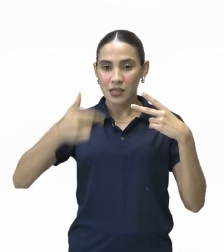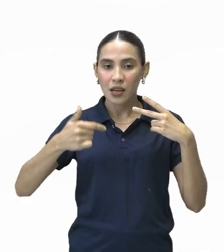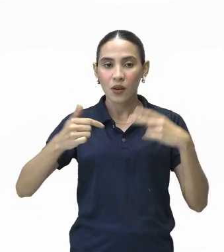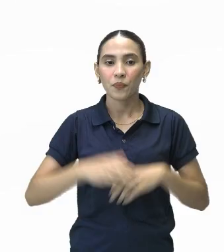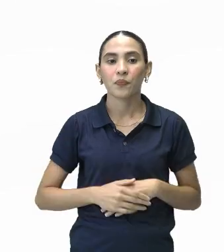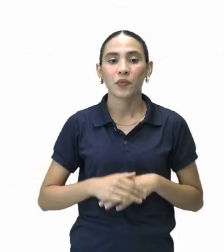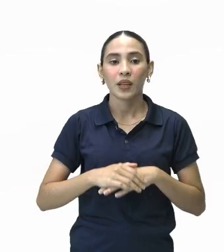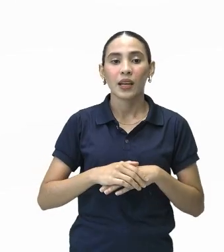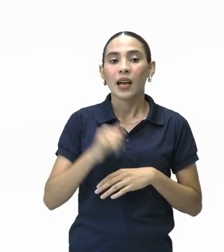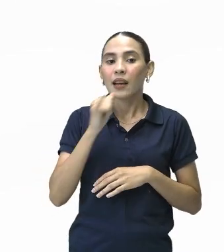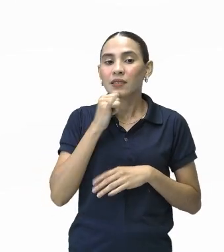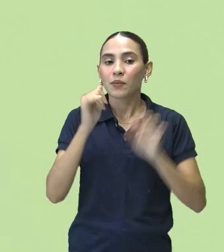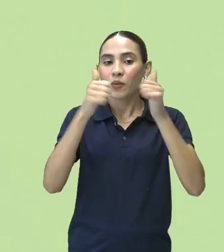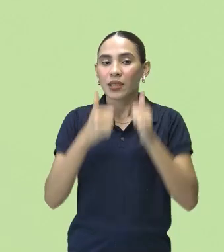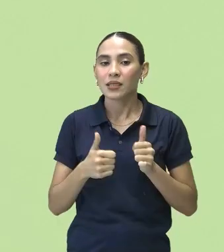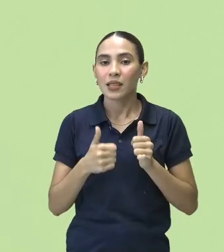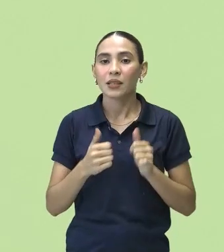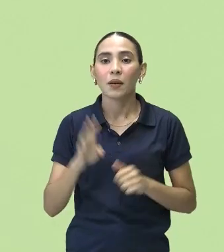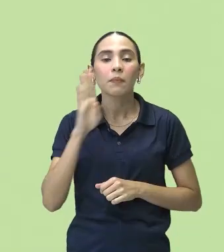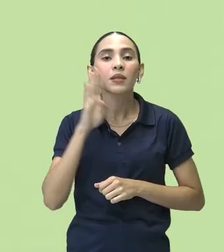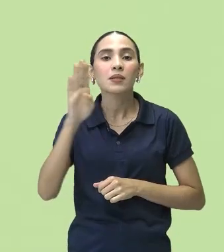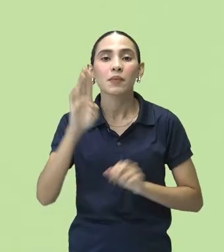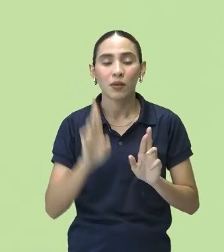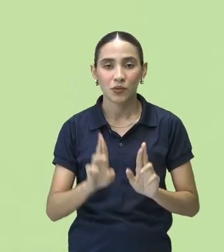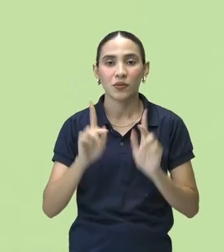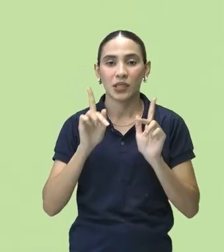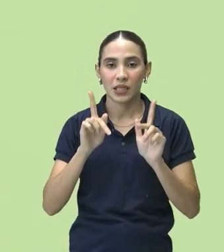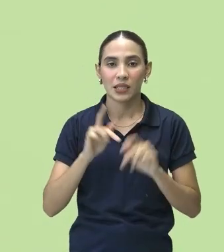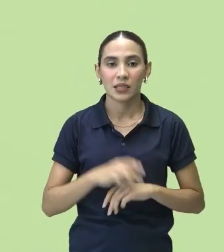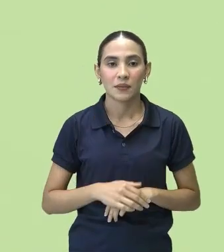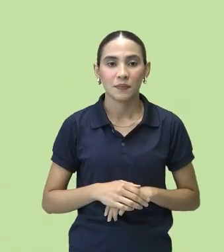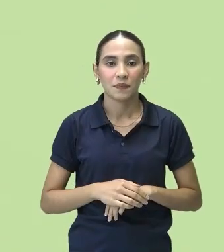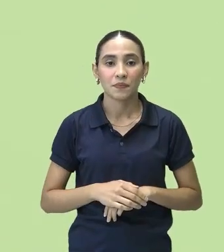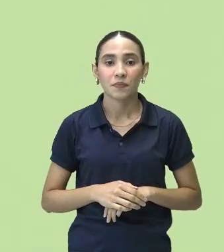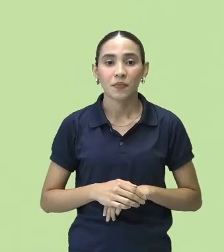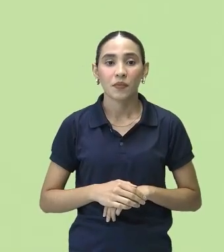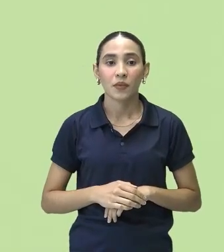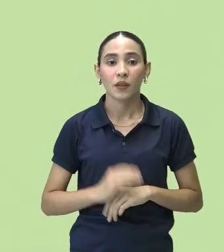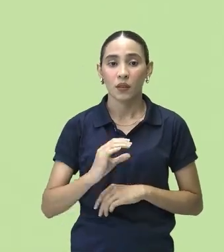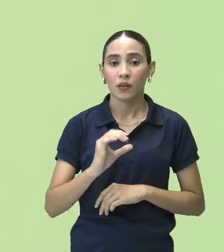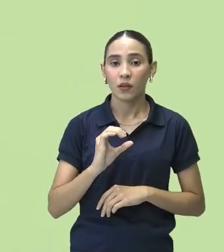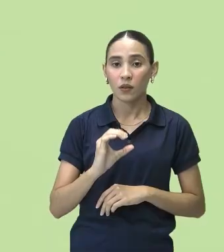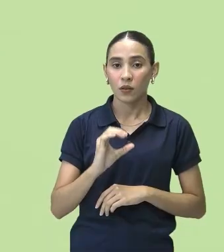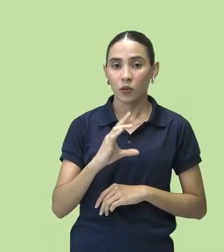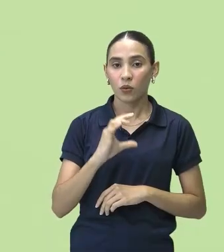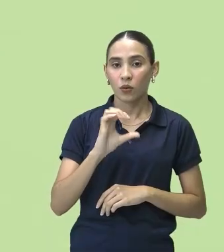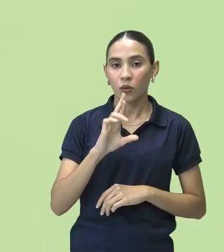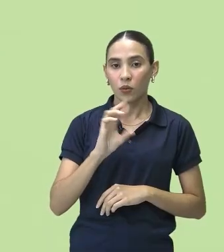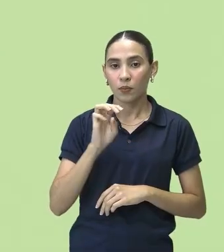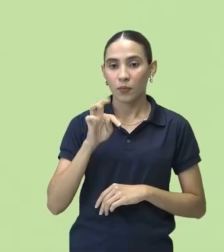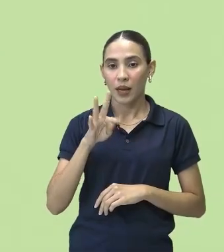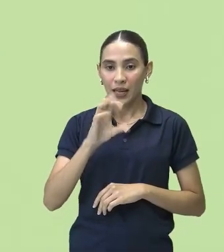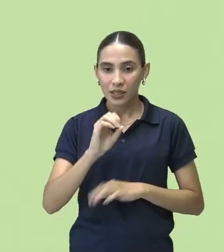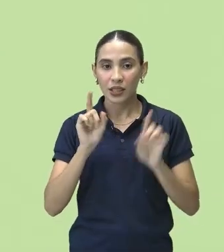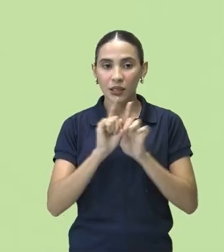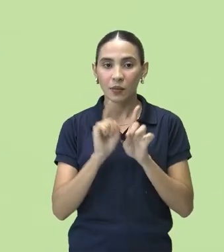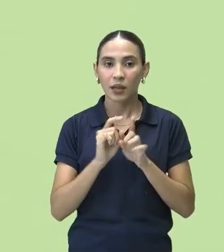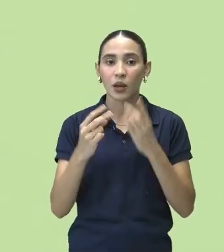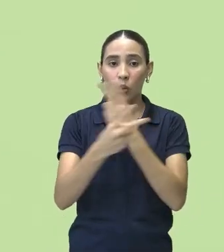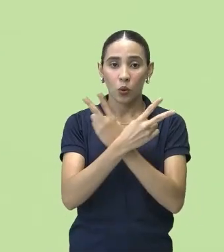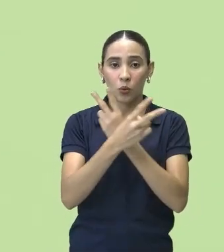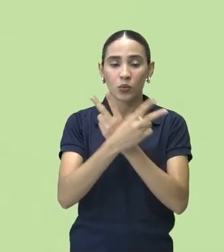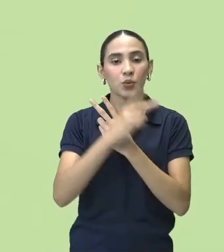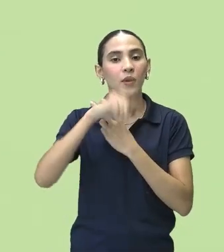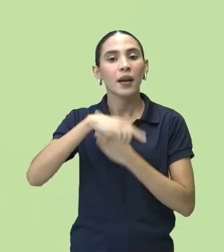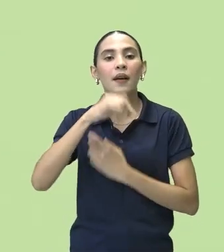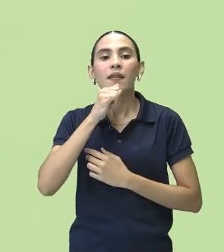sendo lidos. A principal diferença entre cromatina e cromossomo reside no seu